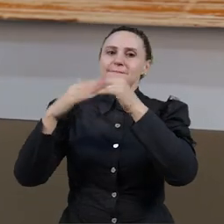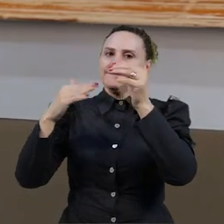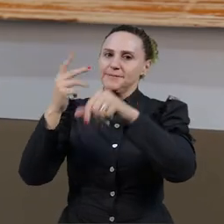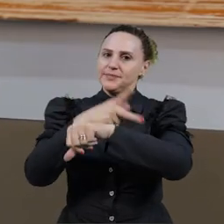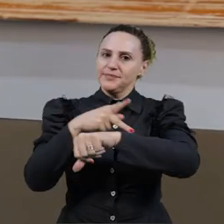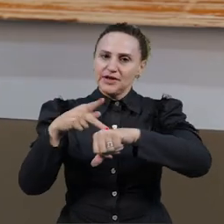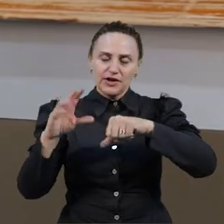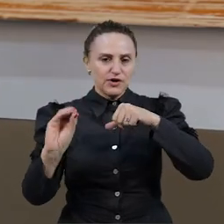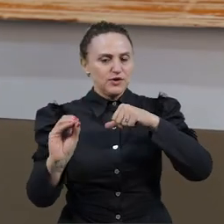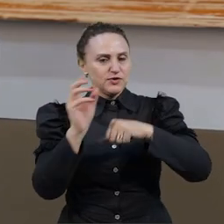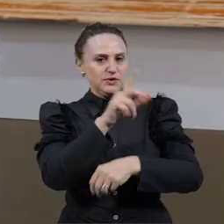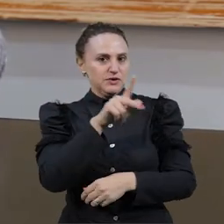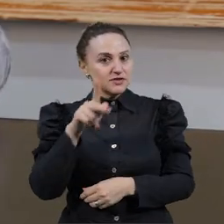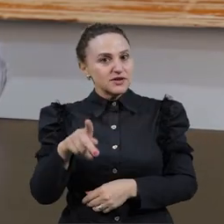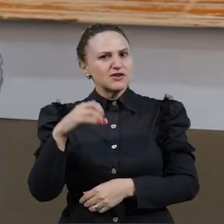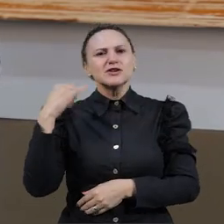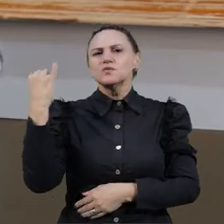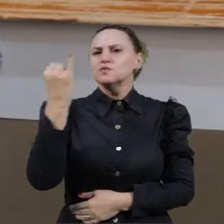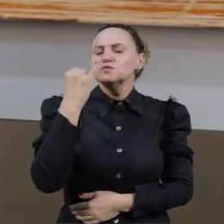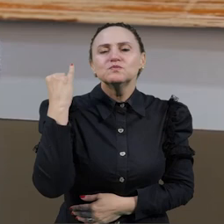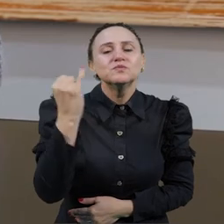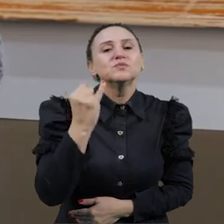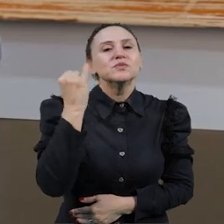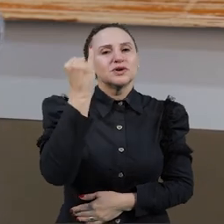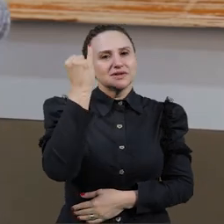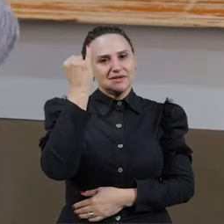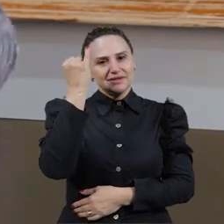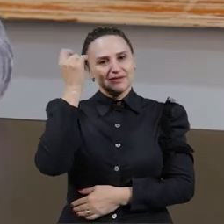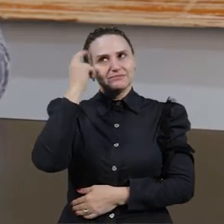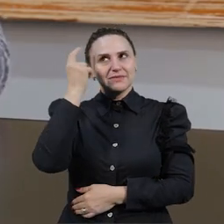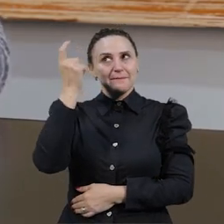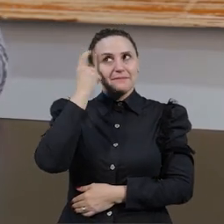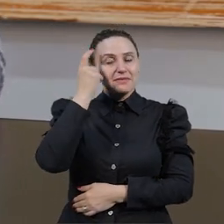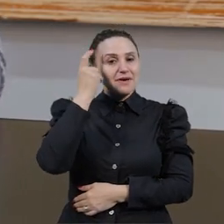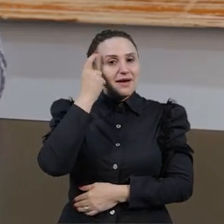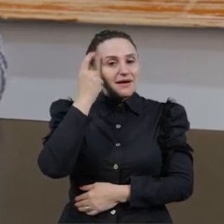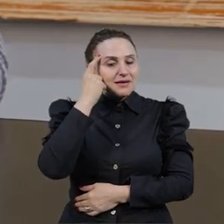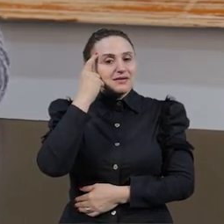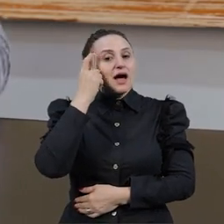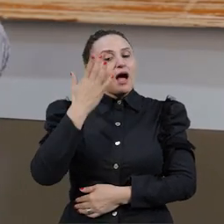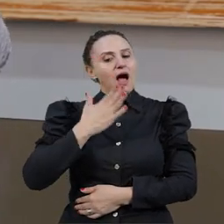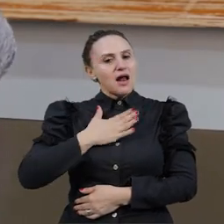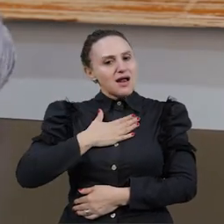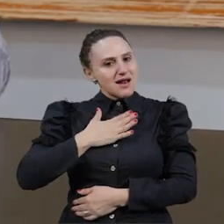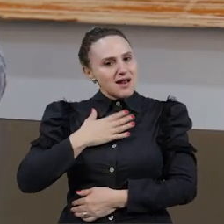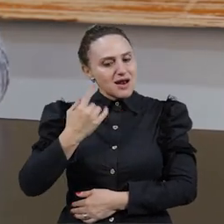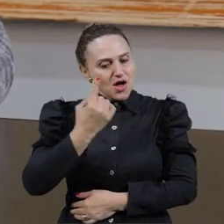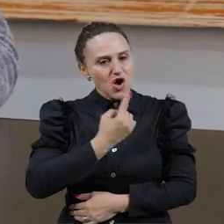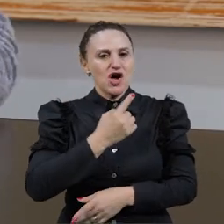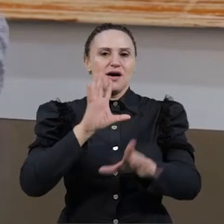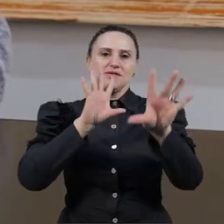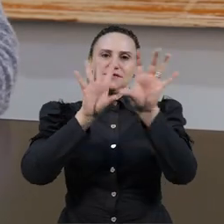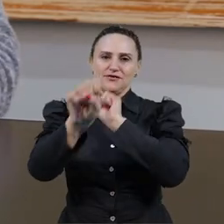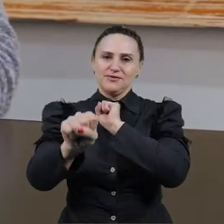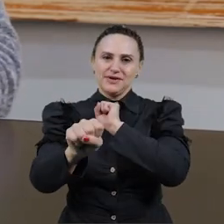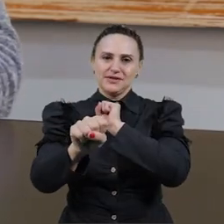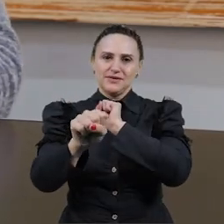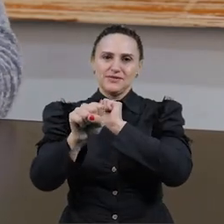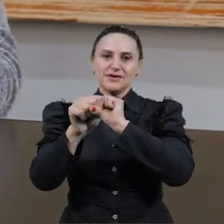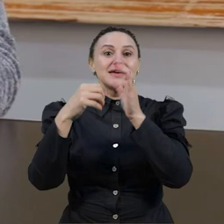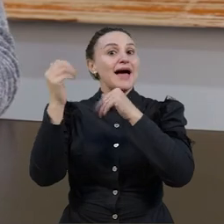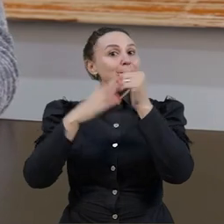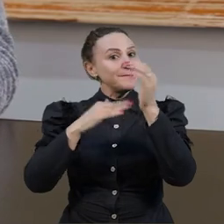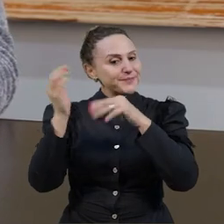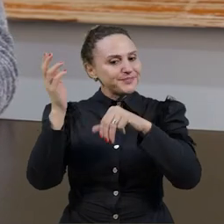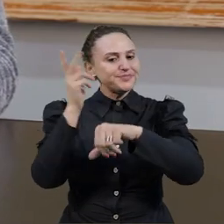e são importantes são importantíssimas repensarmos a nossa formação e a nossa prática pedagógica